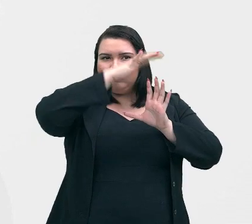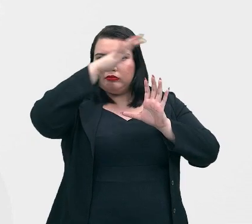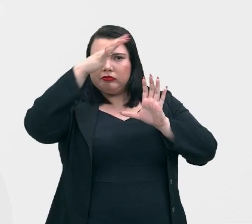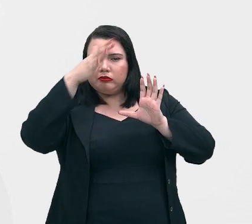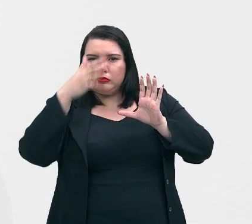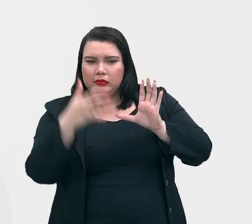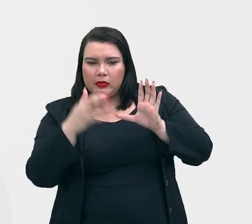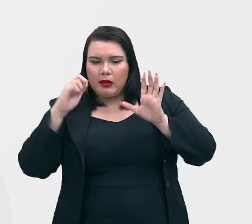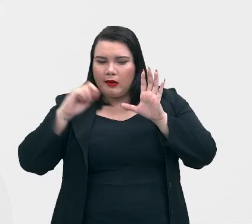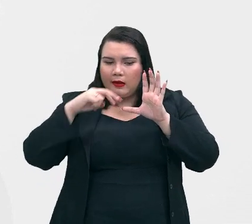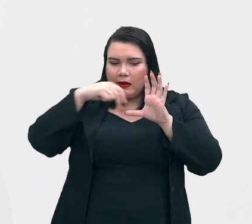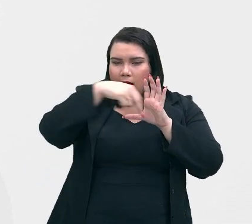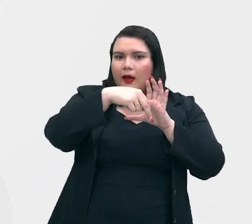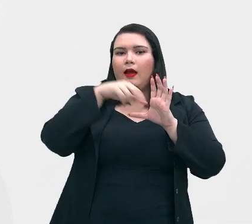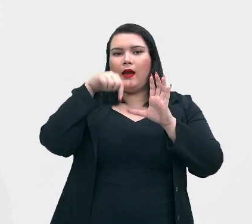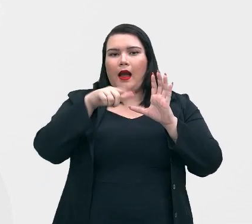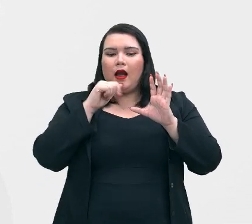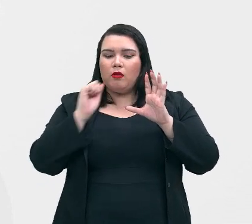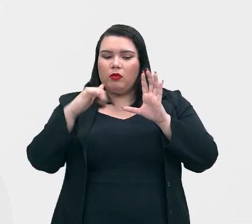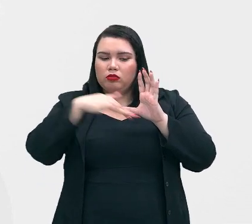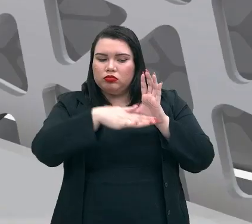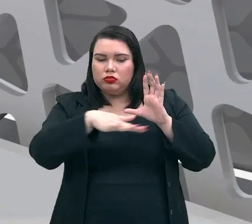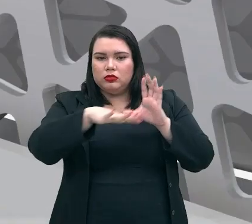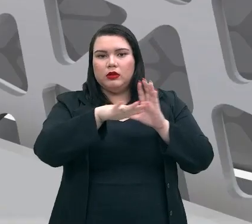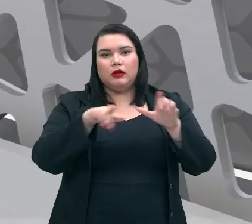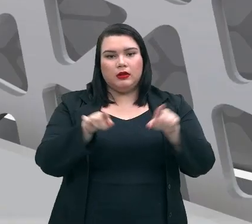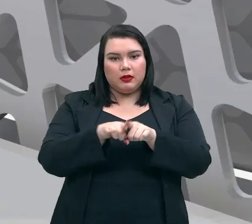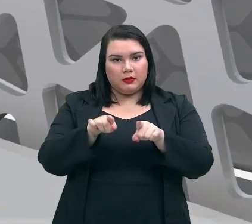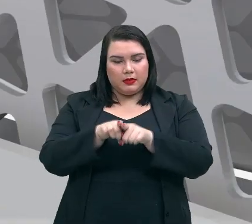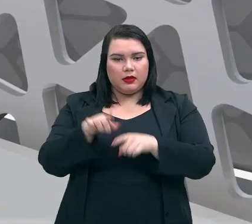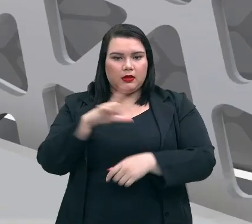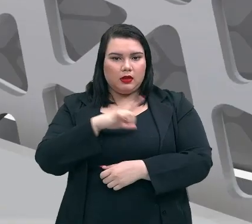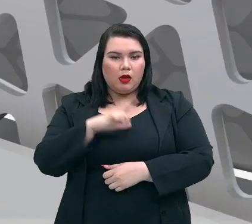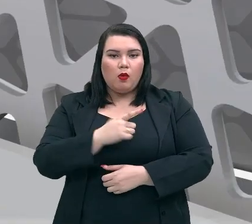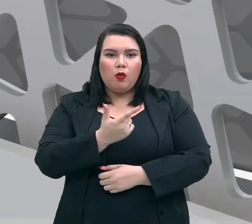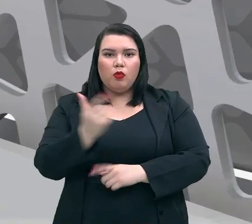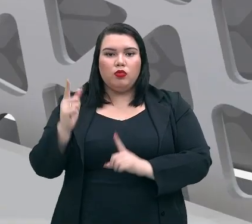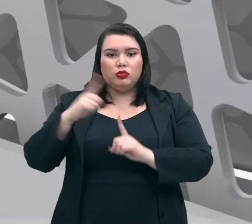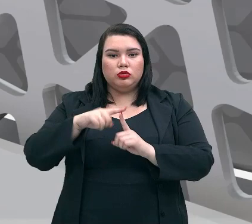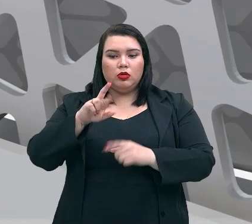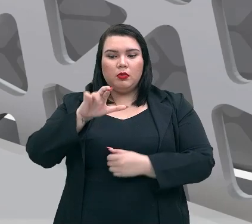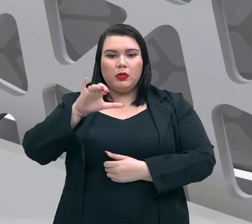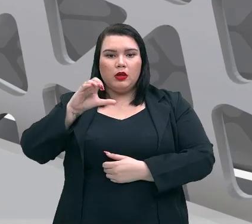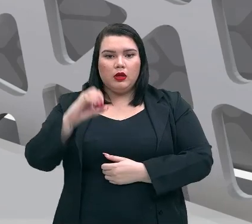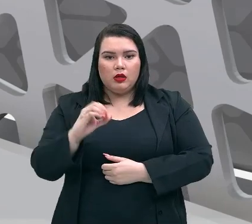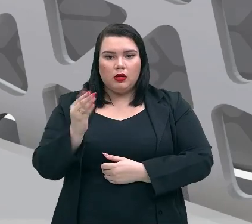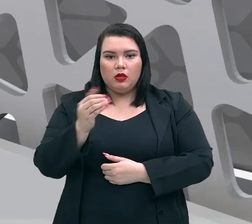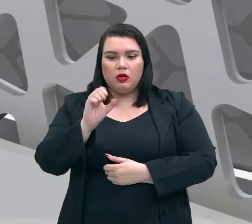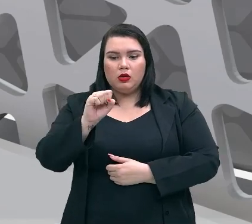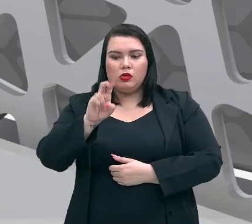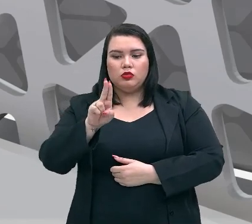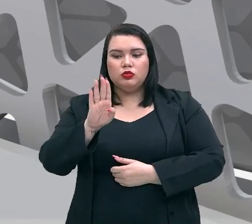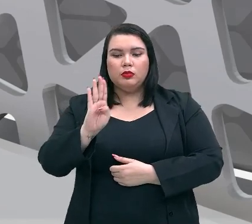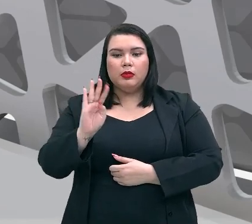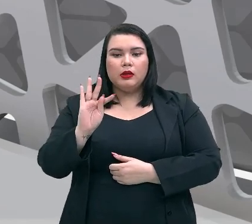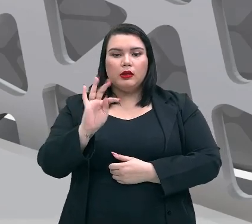os rios subterrâneos, que daqui a pouquinho a gente vai estudar também, né, sobre essas águas subterrâneas, tá certo?